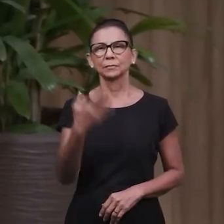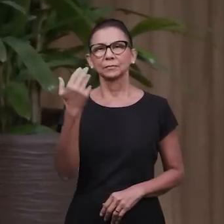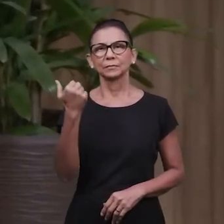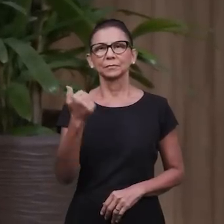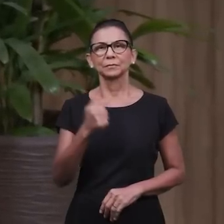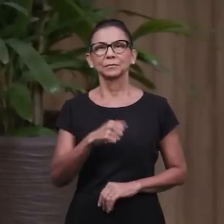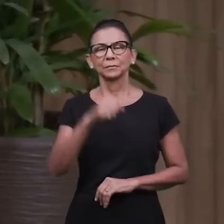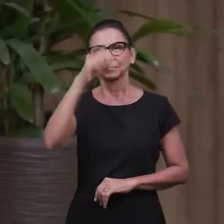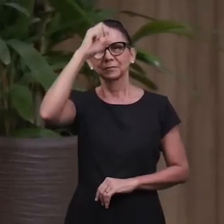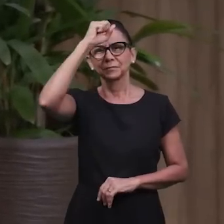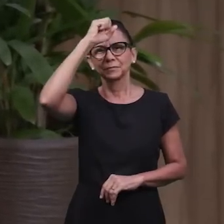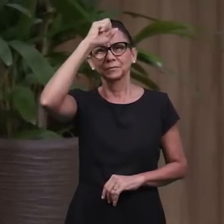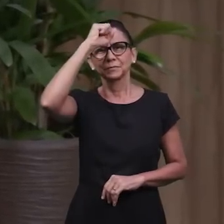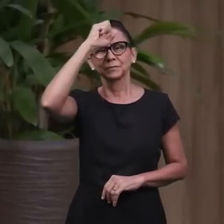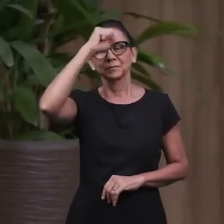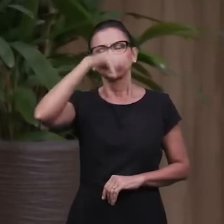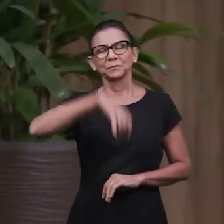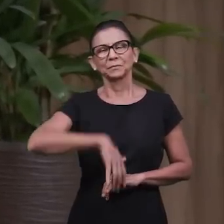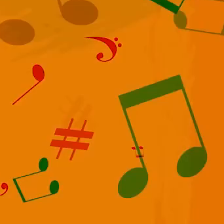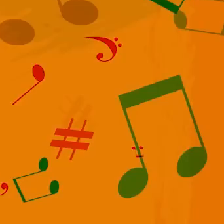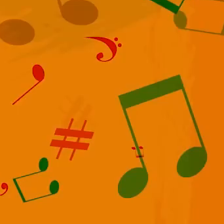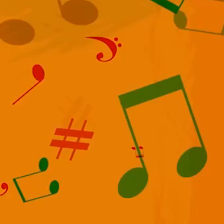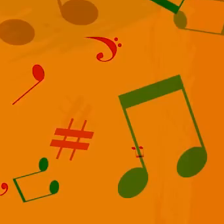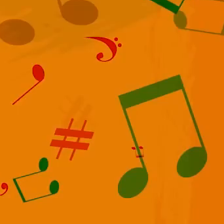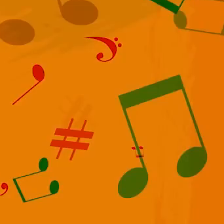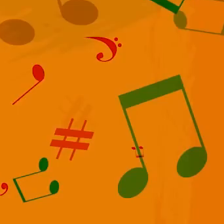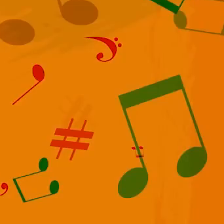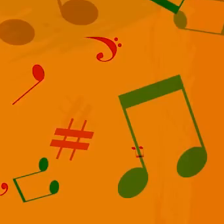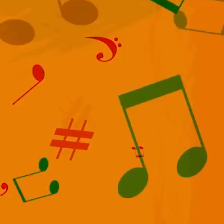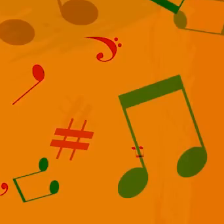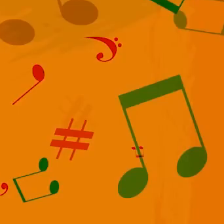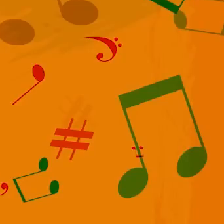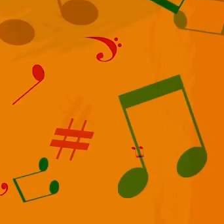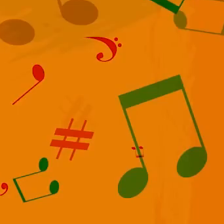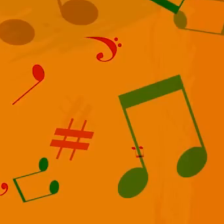sabe, pegue o seu instrumento e vamos aprender.